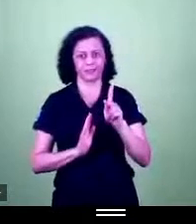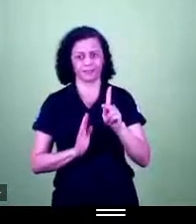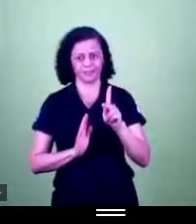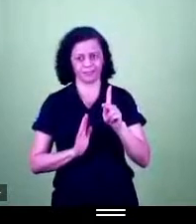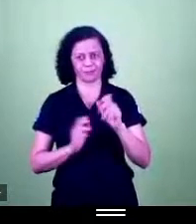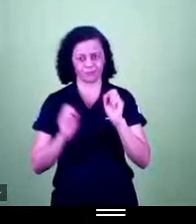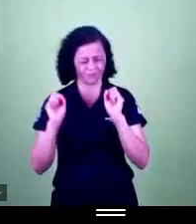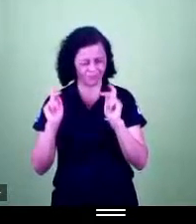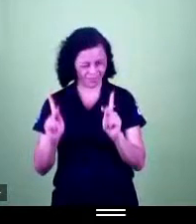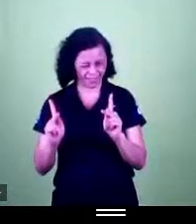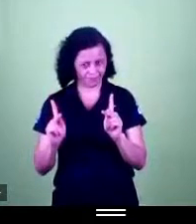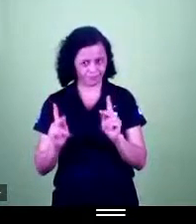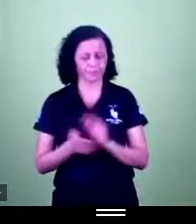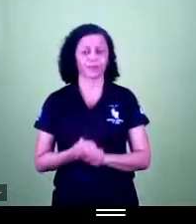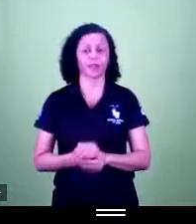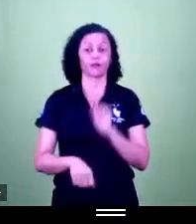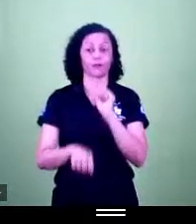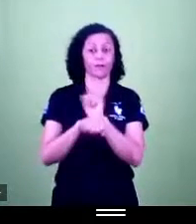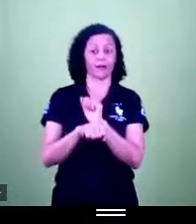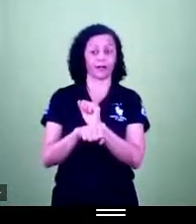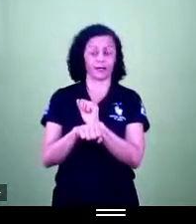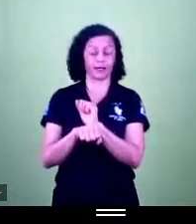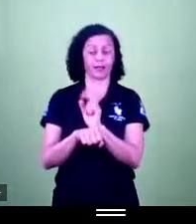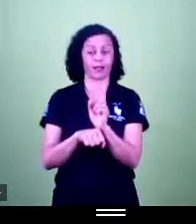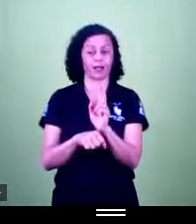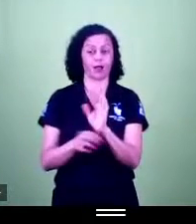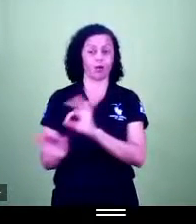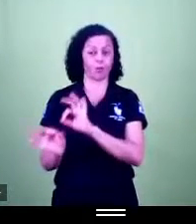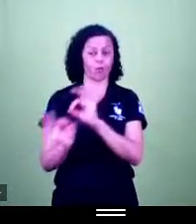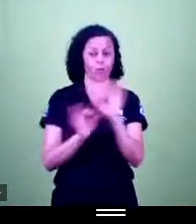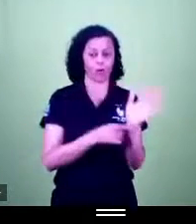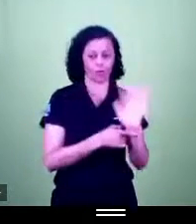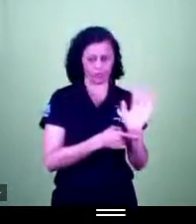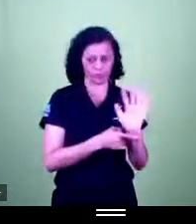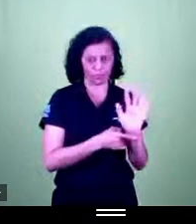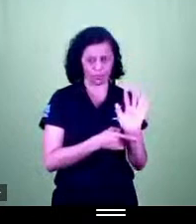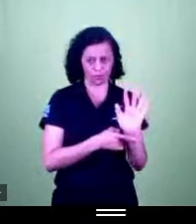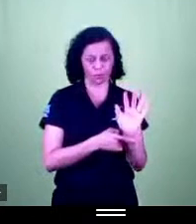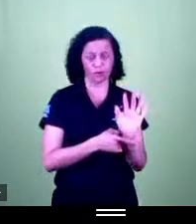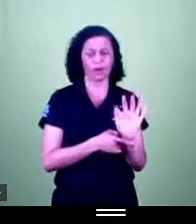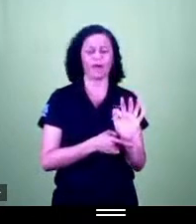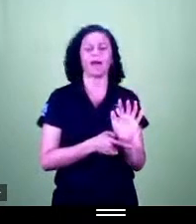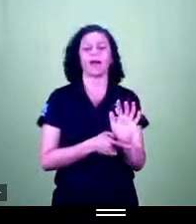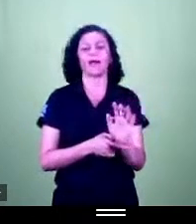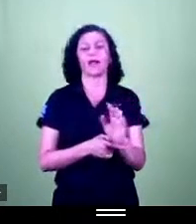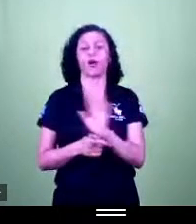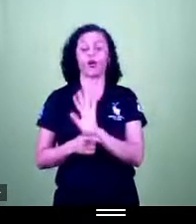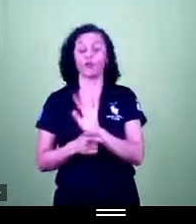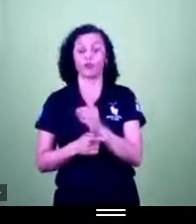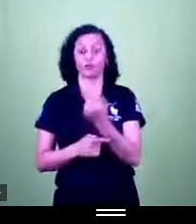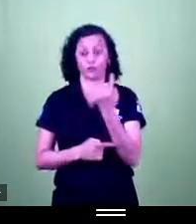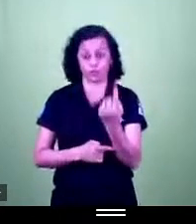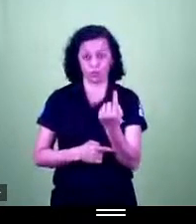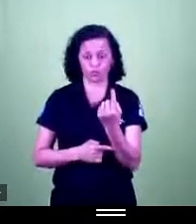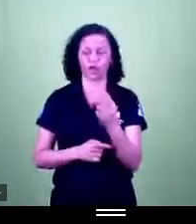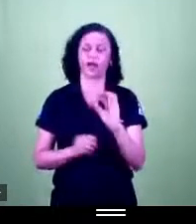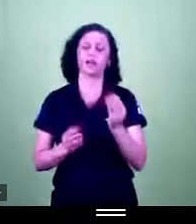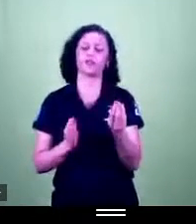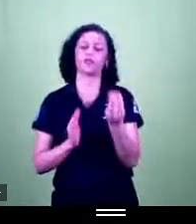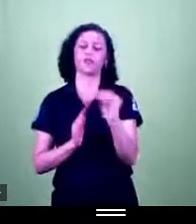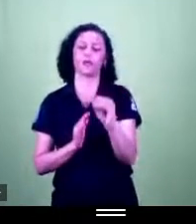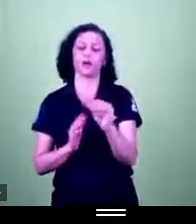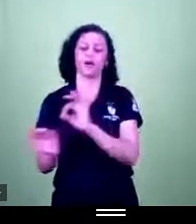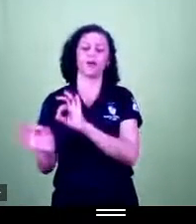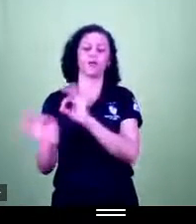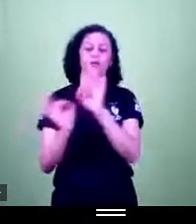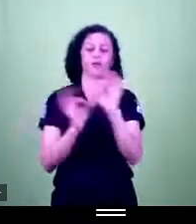vídeo, como vou chamar de parte 1, e já vou colocar aqui a parte 2 para entrar no detalhe do que é a lei de